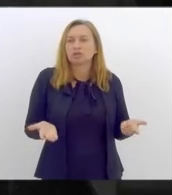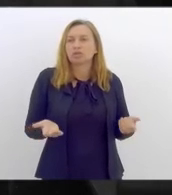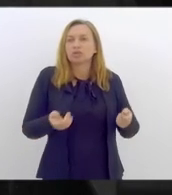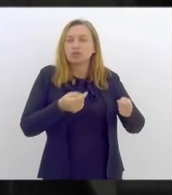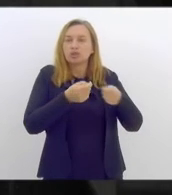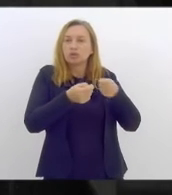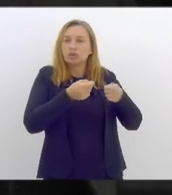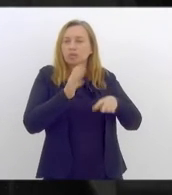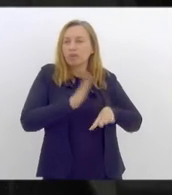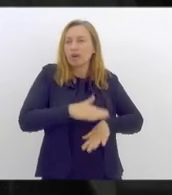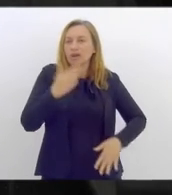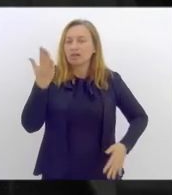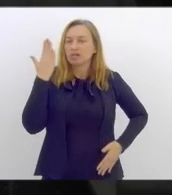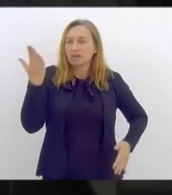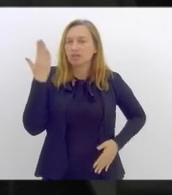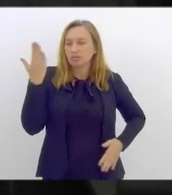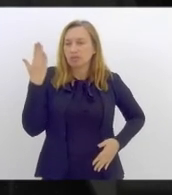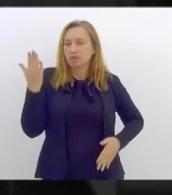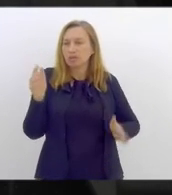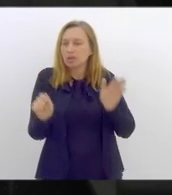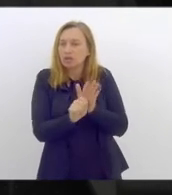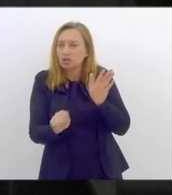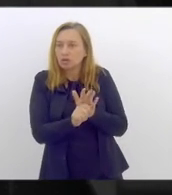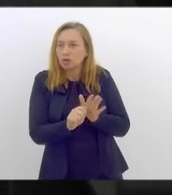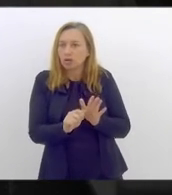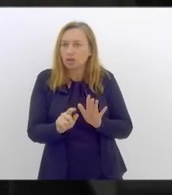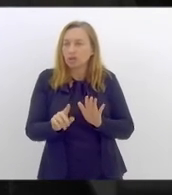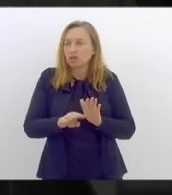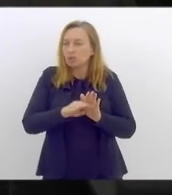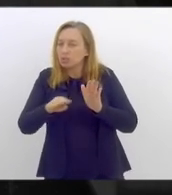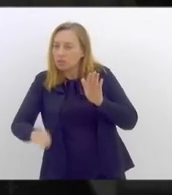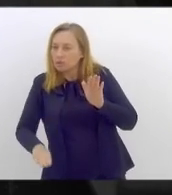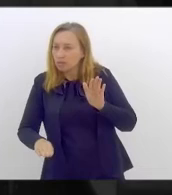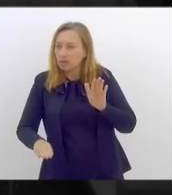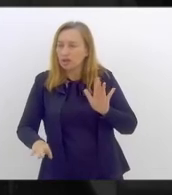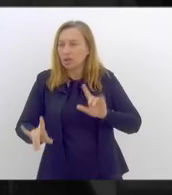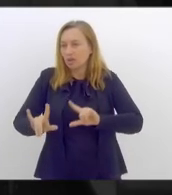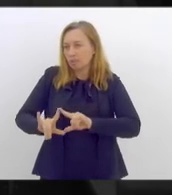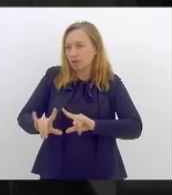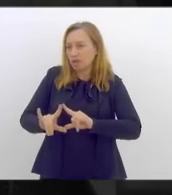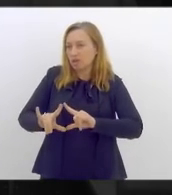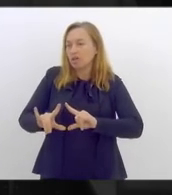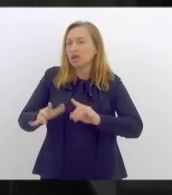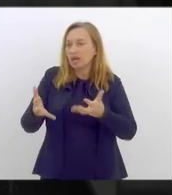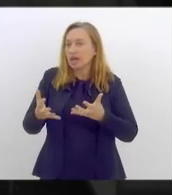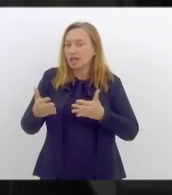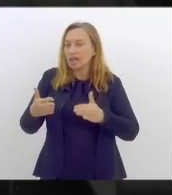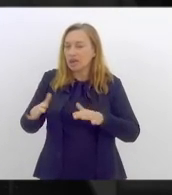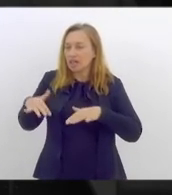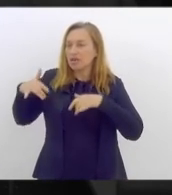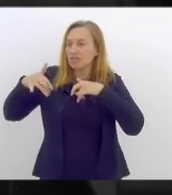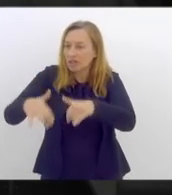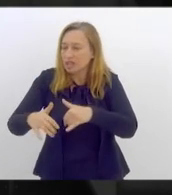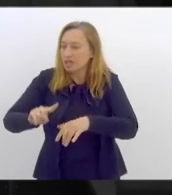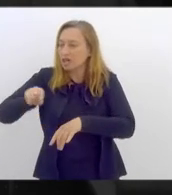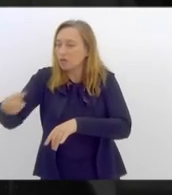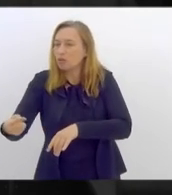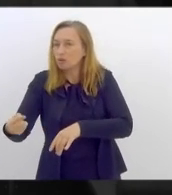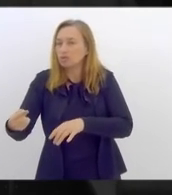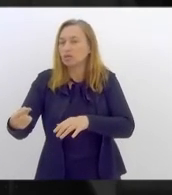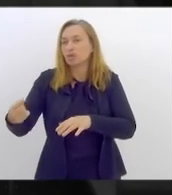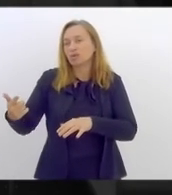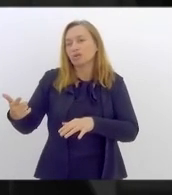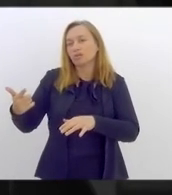é o tráfico na parte baixa quem domina é a milícia e um tempo está invadir a área do outro para construir a hegemonia